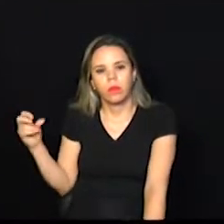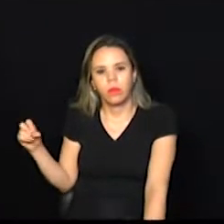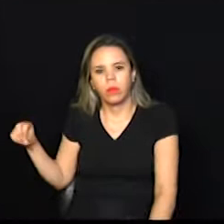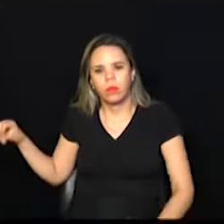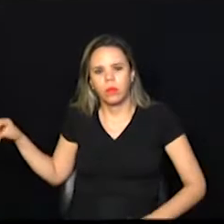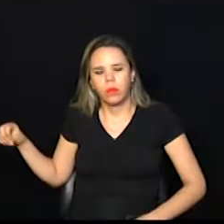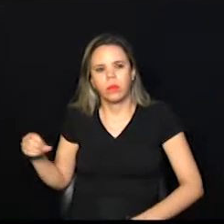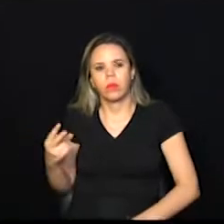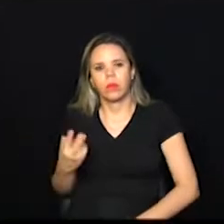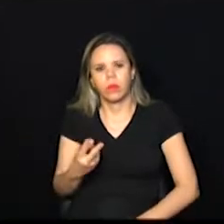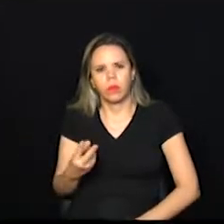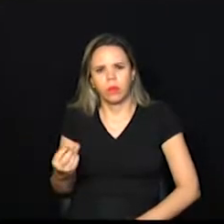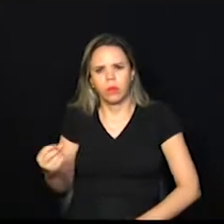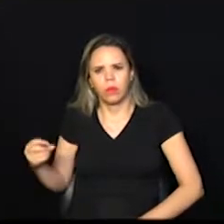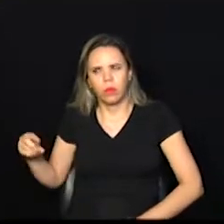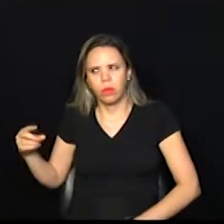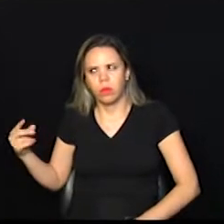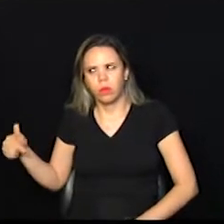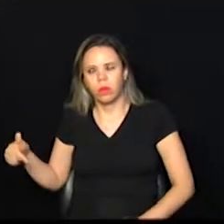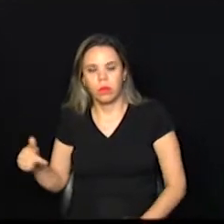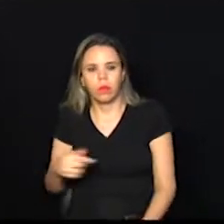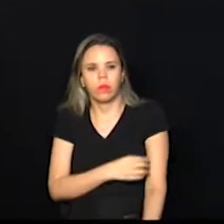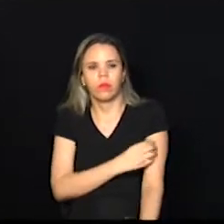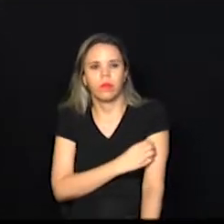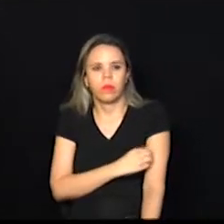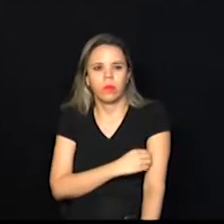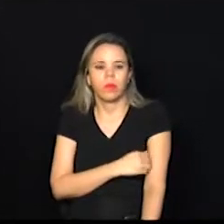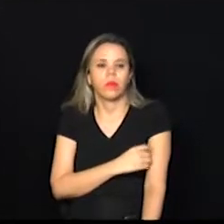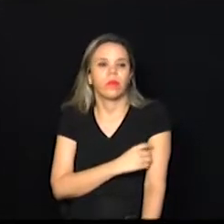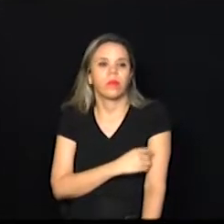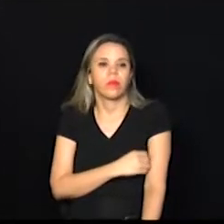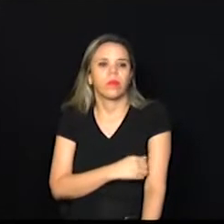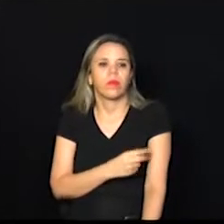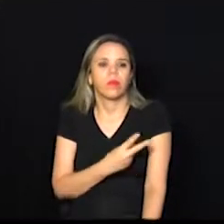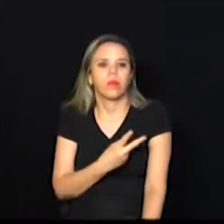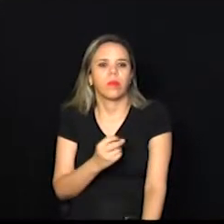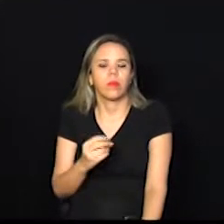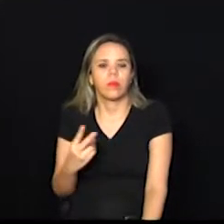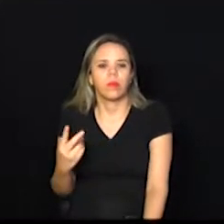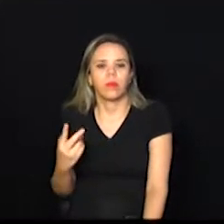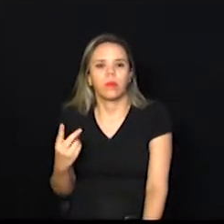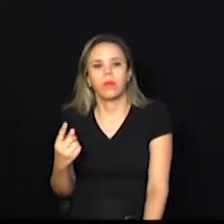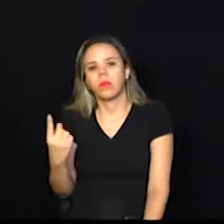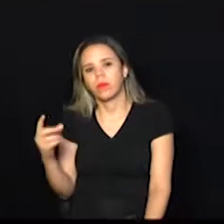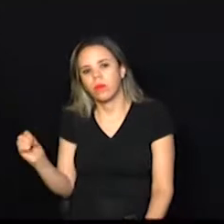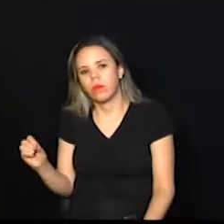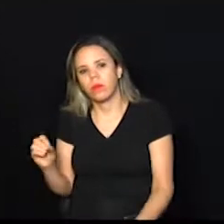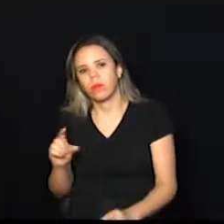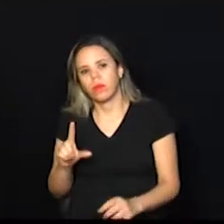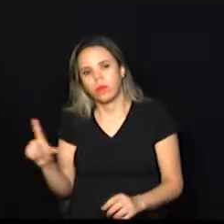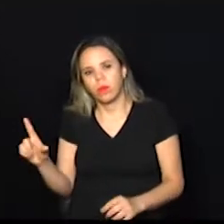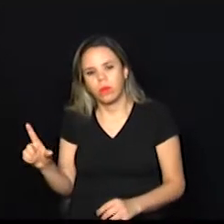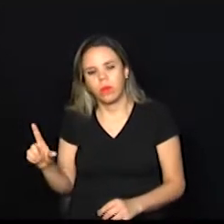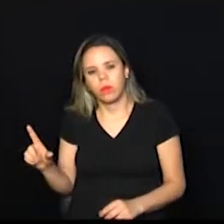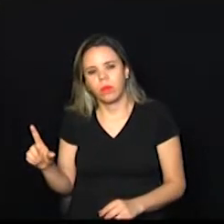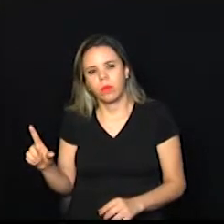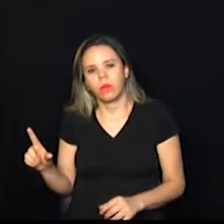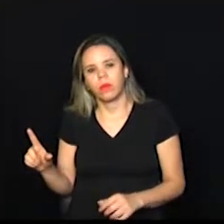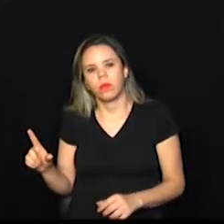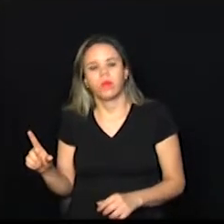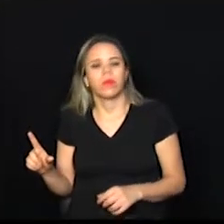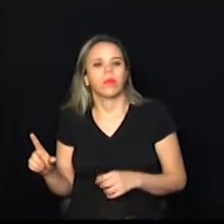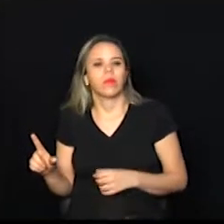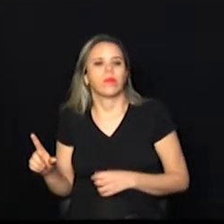2021, 7. Na sul, 17. Em 2021, já estamos com 10. Na leste, 7. Em